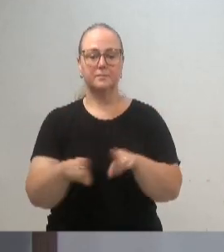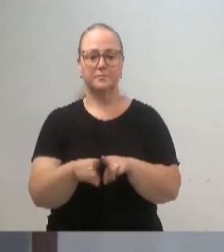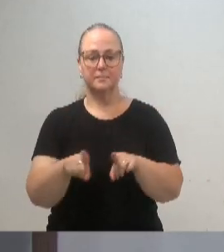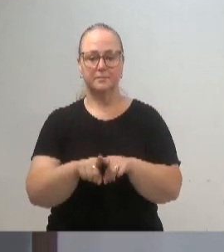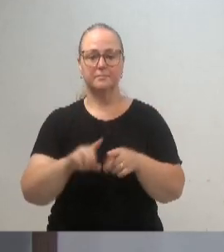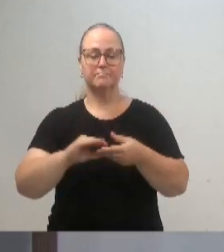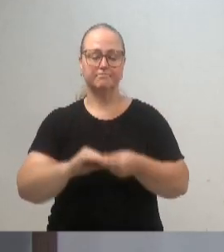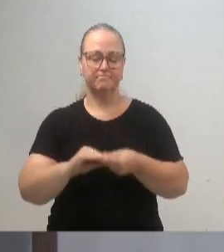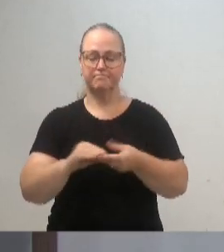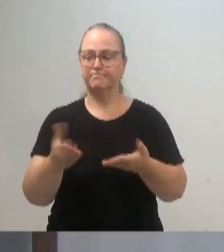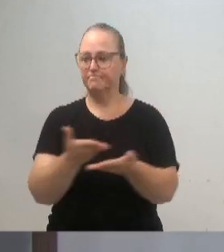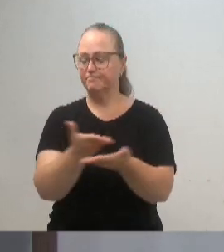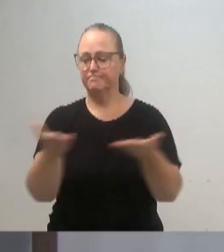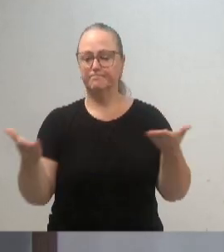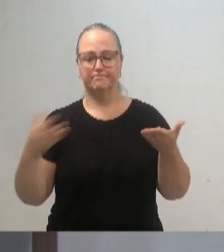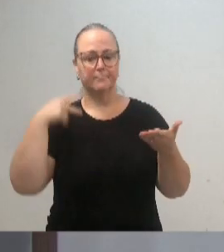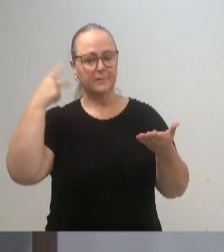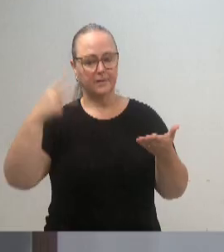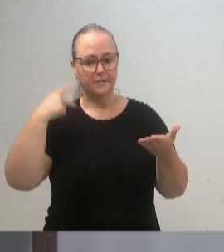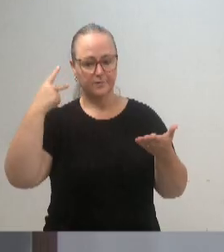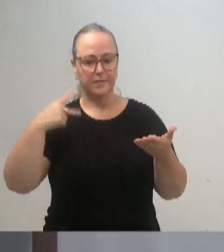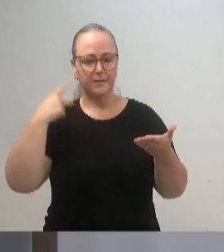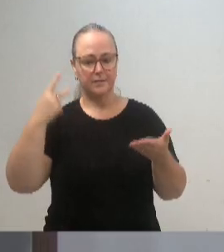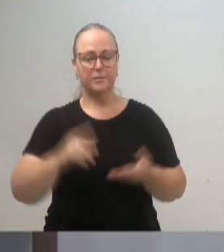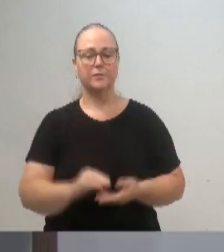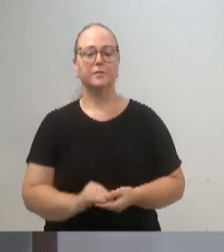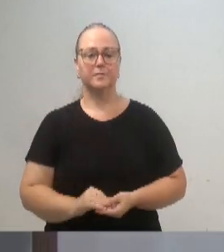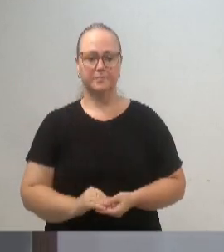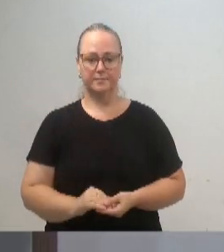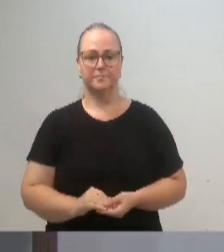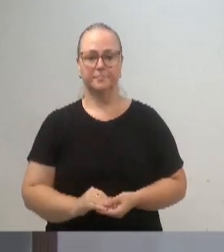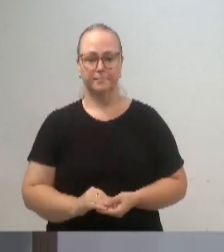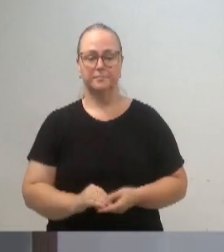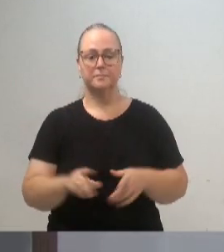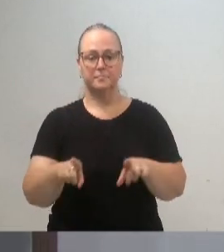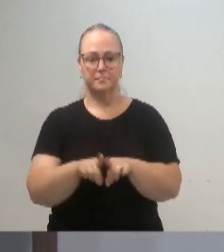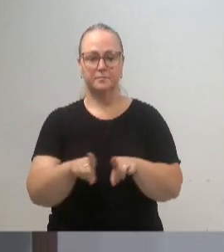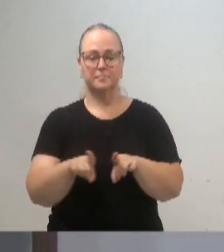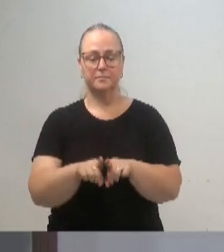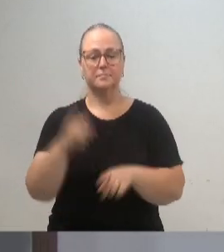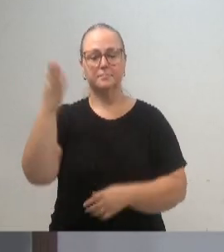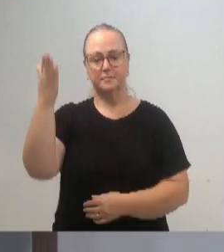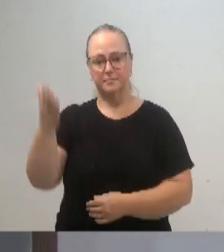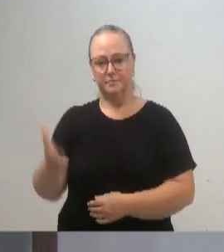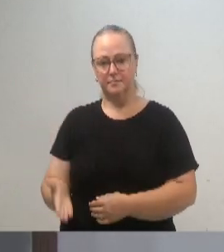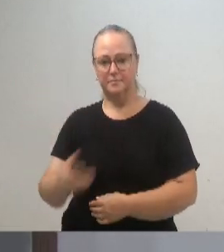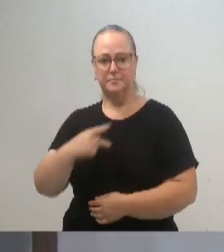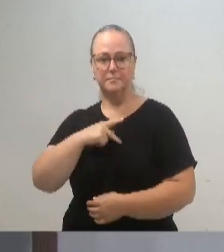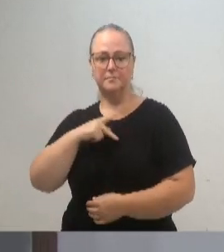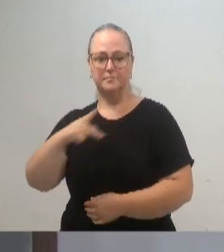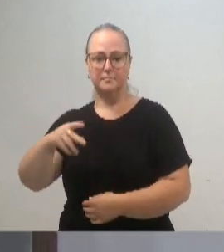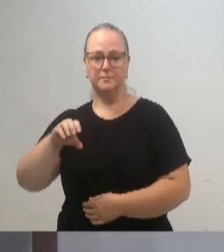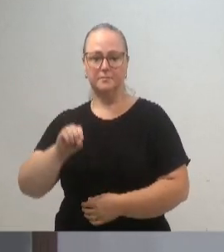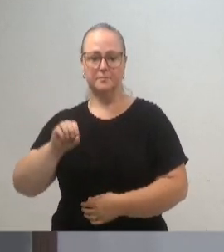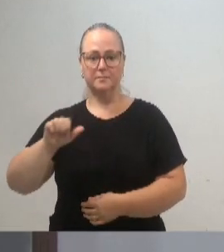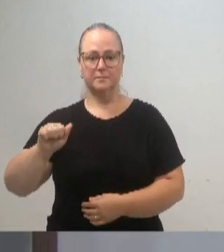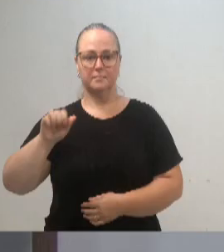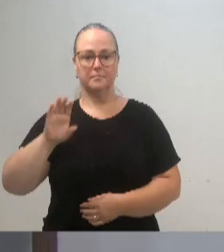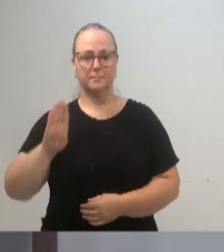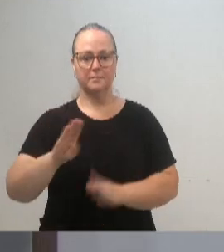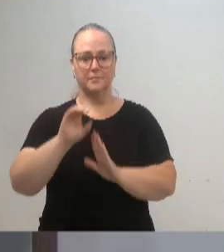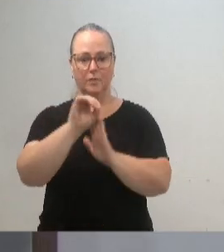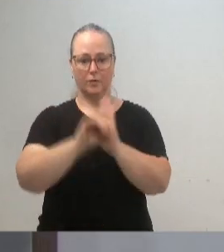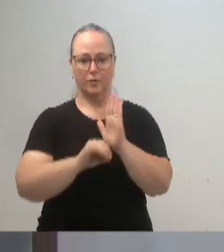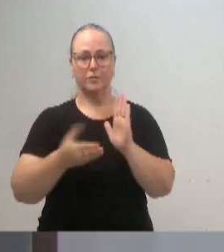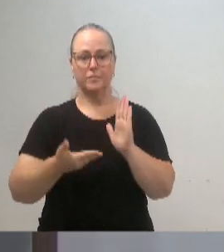cumprimento os demais vereadores dessa Casa. Gostaria também de fazer menção à presidência da OAB, que fez o ofício para